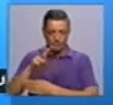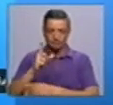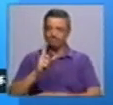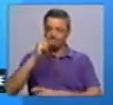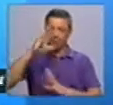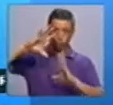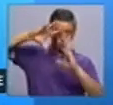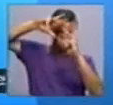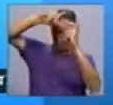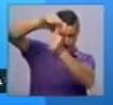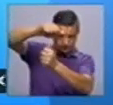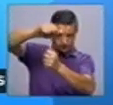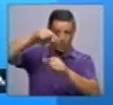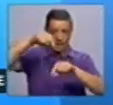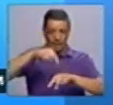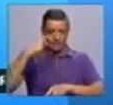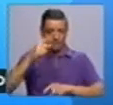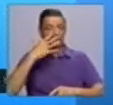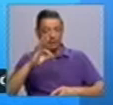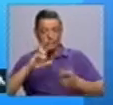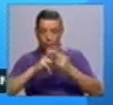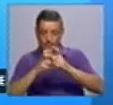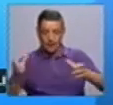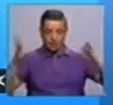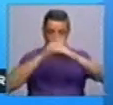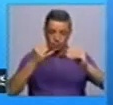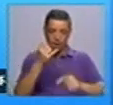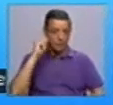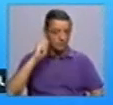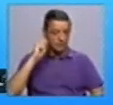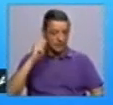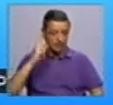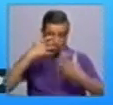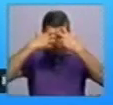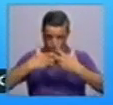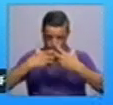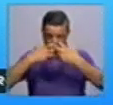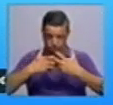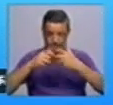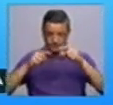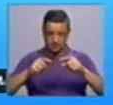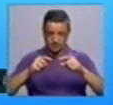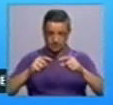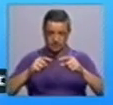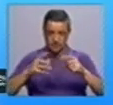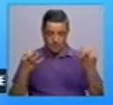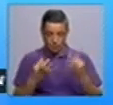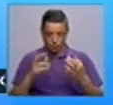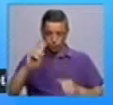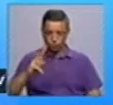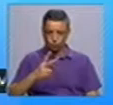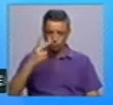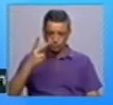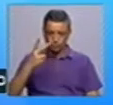da atualidade e que se juntam para tentar resolver um dos mais importantes mistérios da cosmologia. É verdade, e os dois